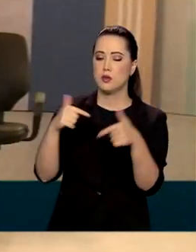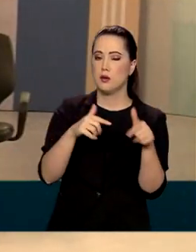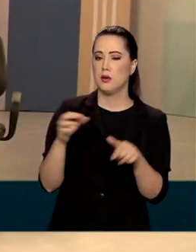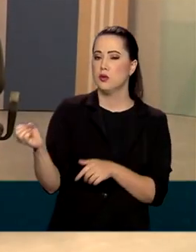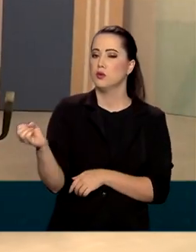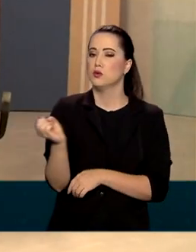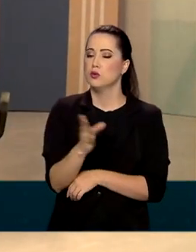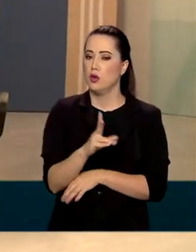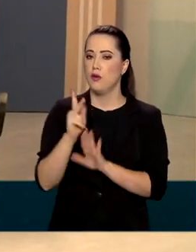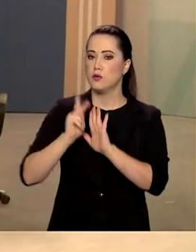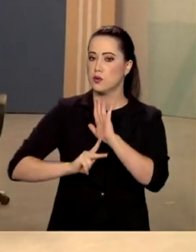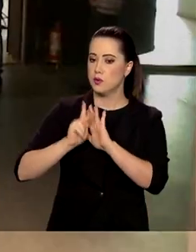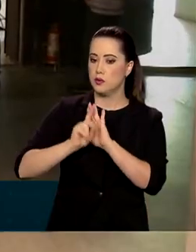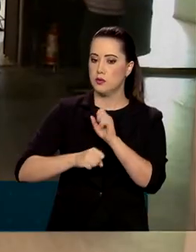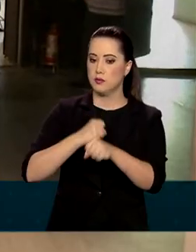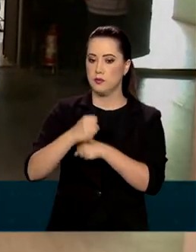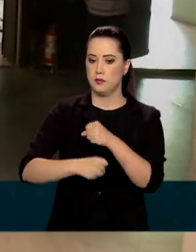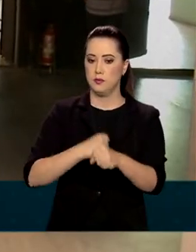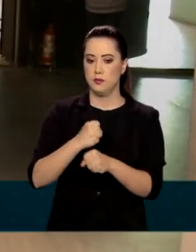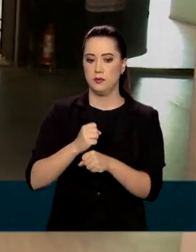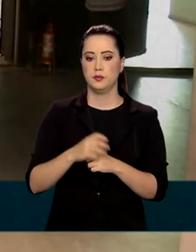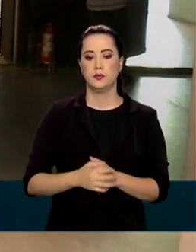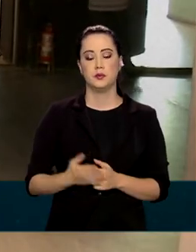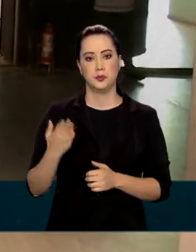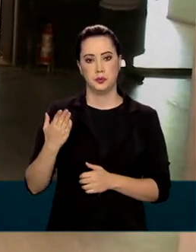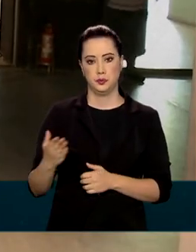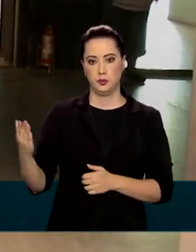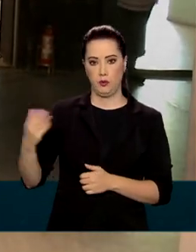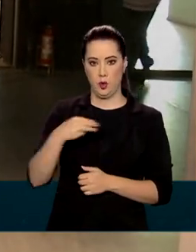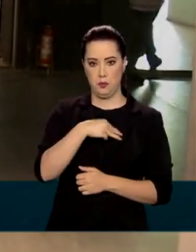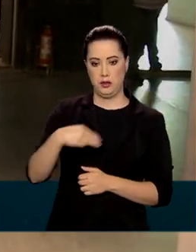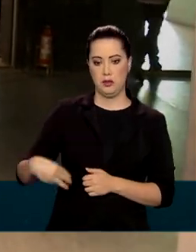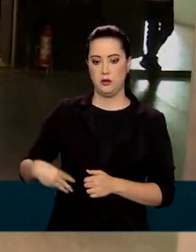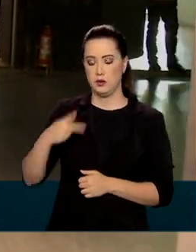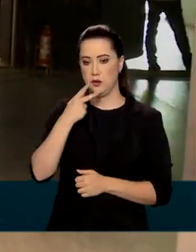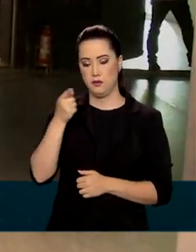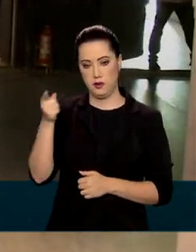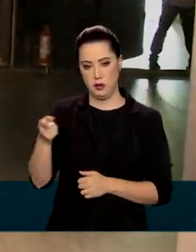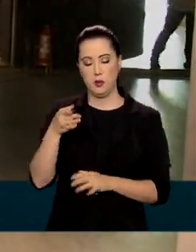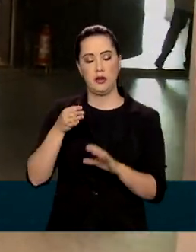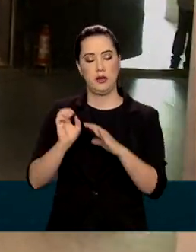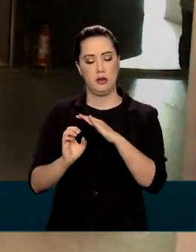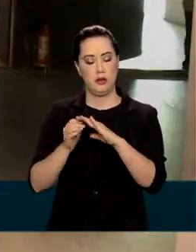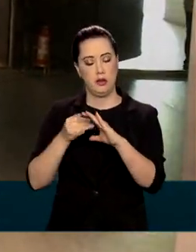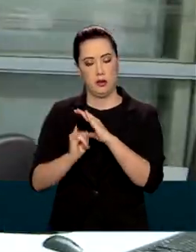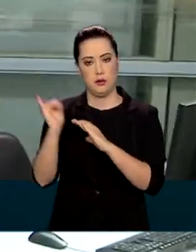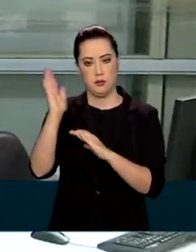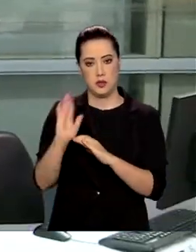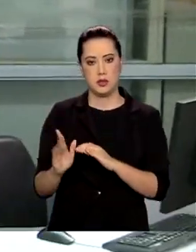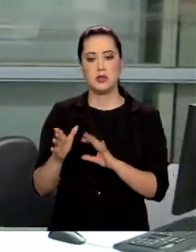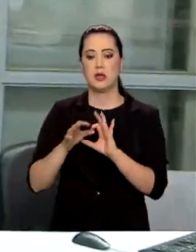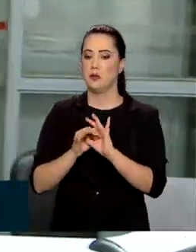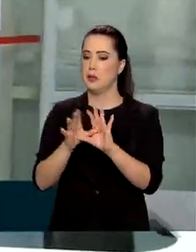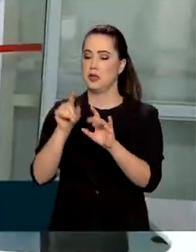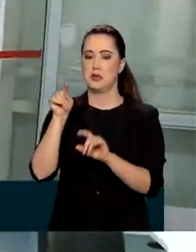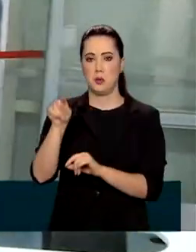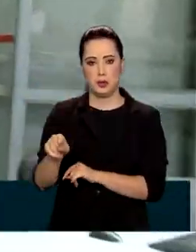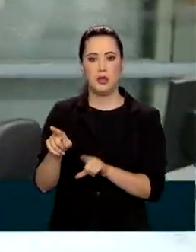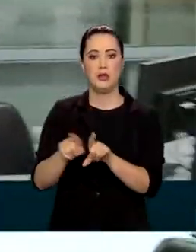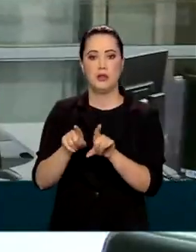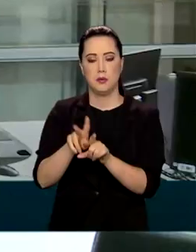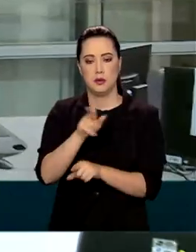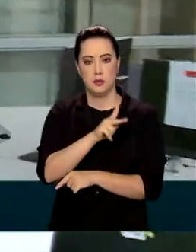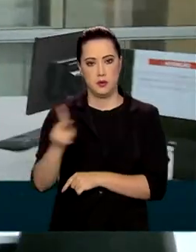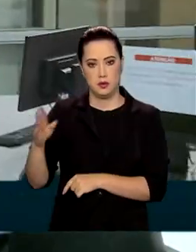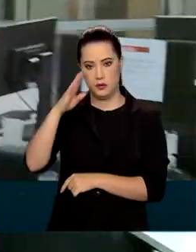novos programas a partir do ano que vem Fábio Faria disse que a estatal tem carta branca dele do presidente